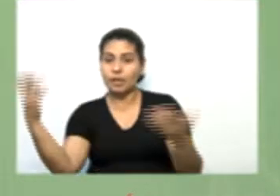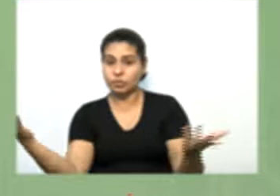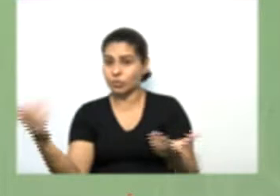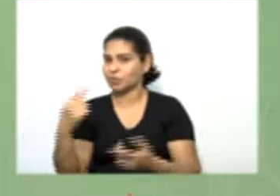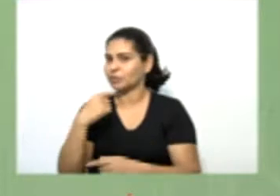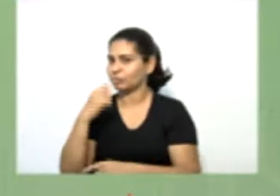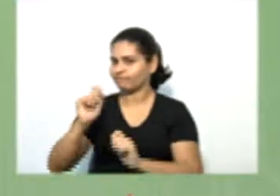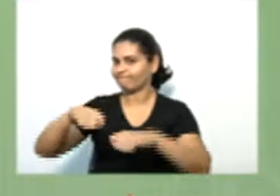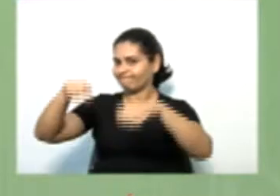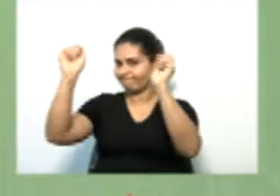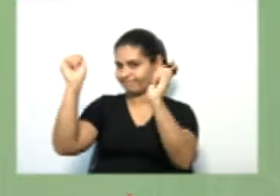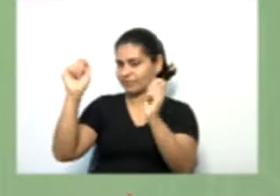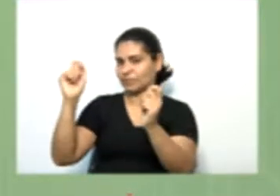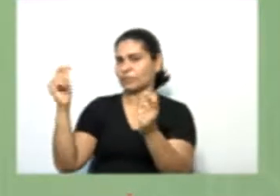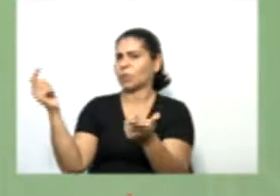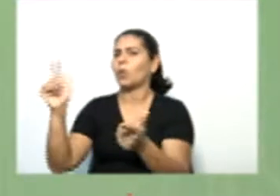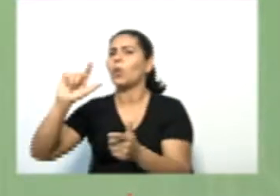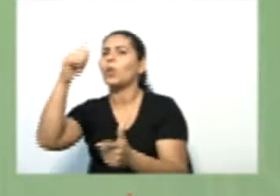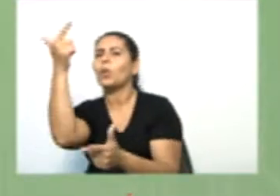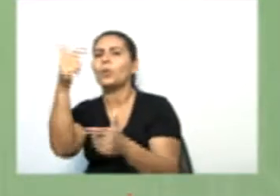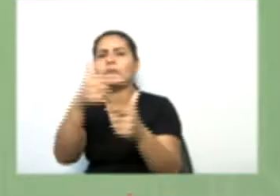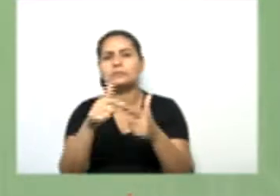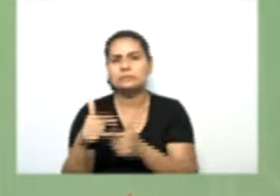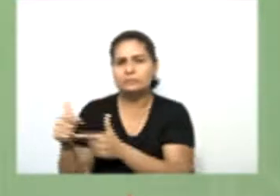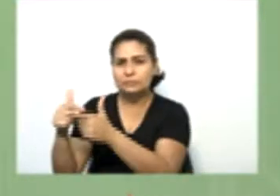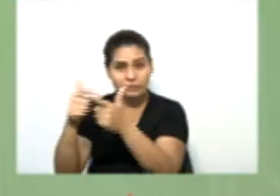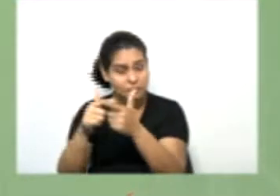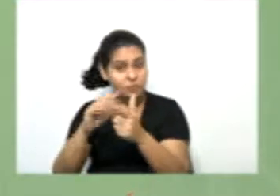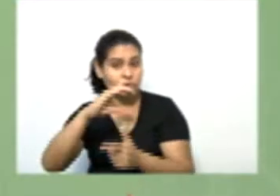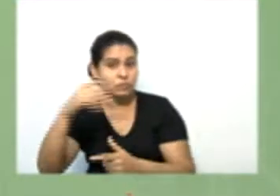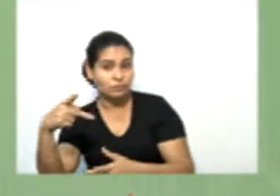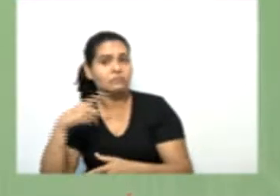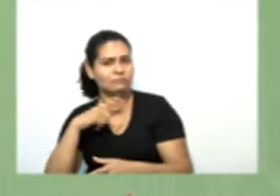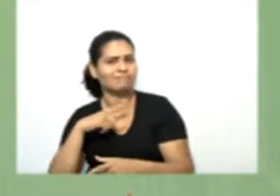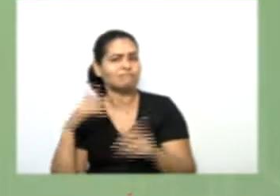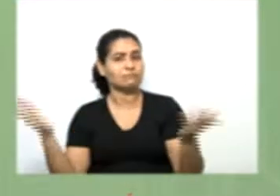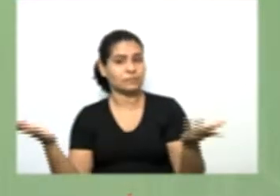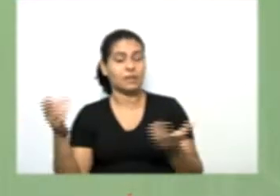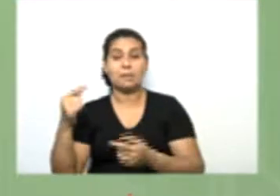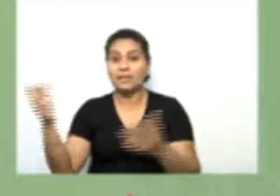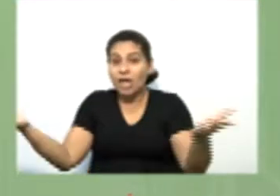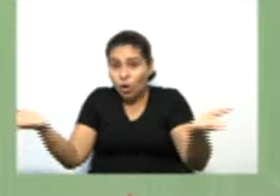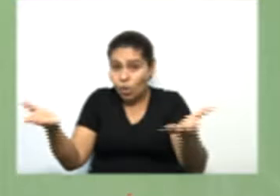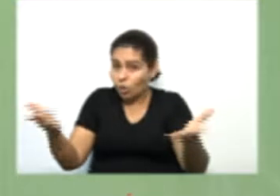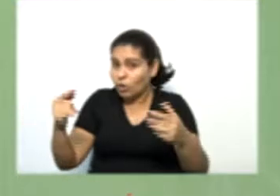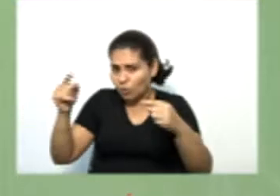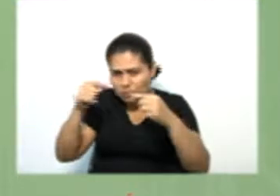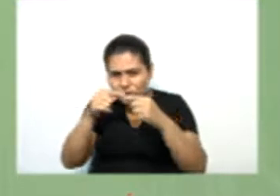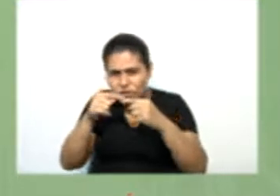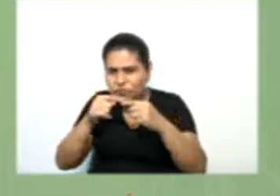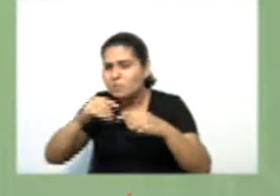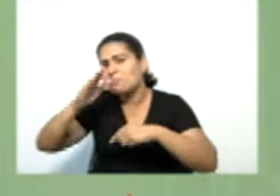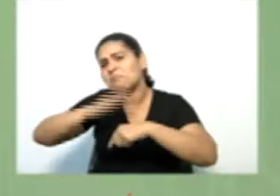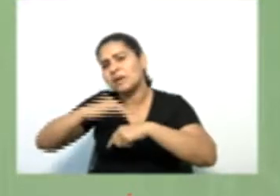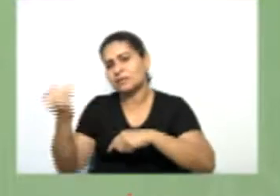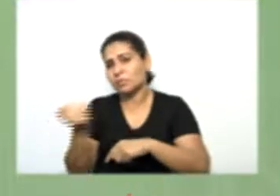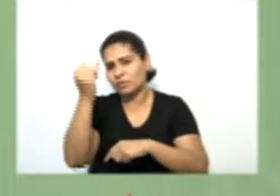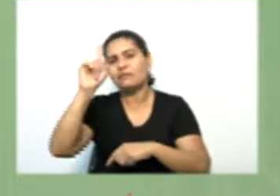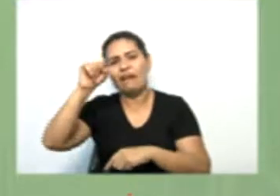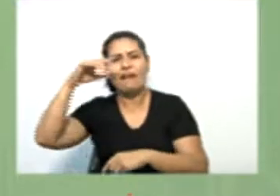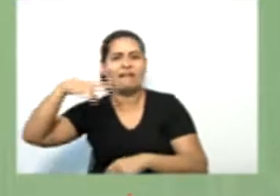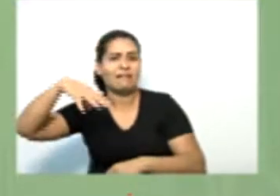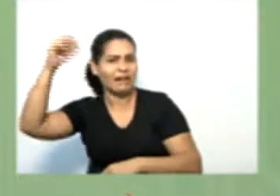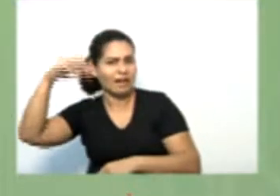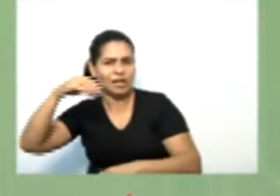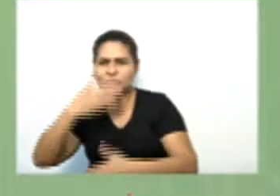não haja os outros tipos de negociação no cooperativismo, mas o interessante para nós aqui, né, nesse momento, é aprender o ganha-ganha,